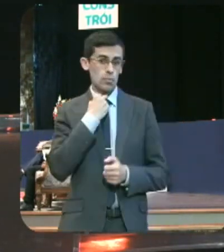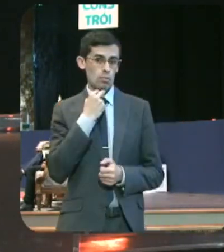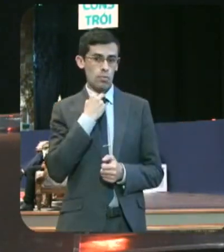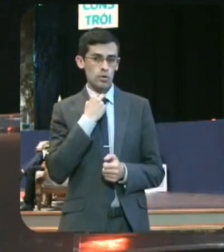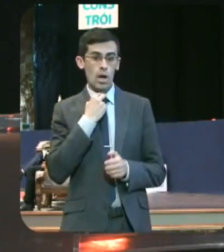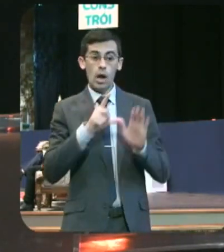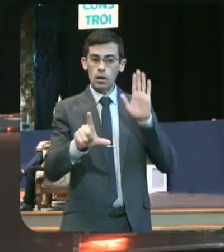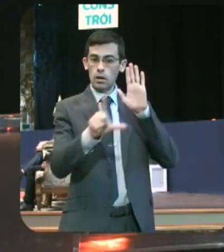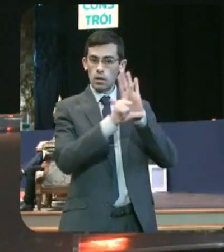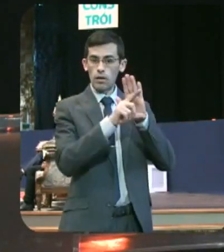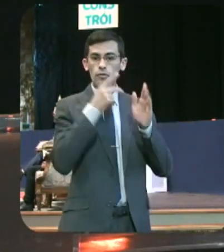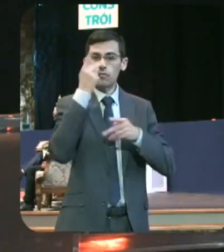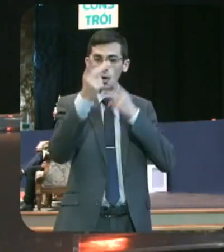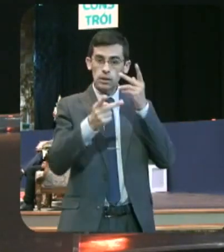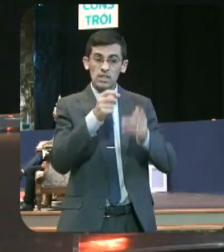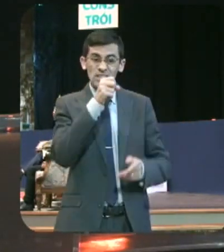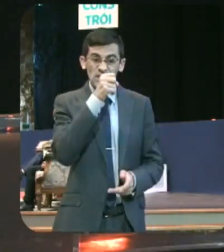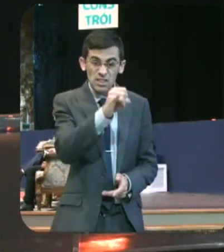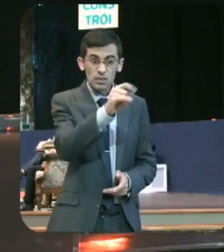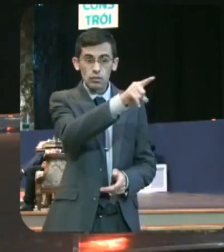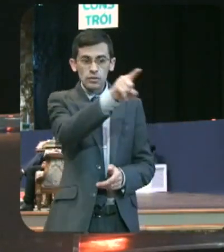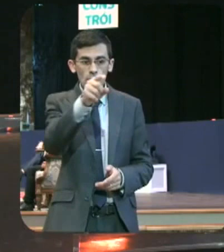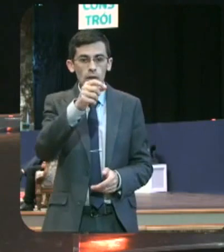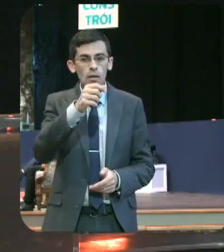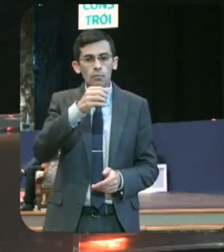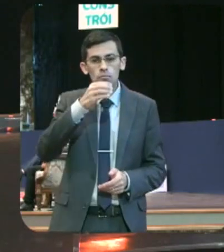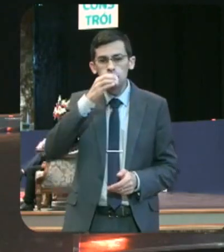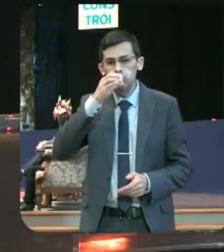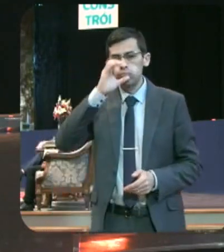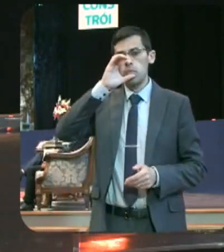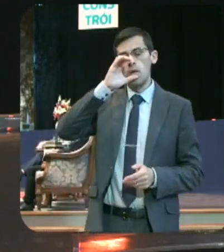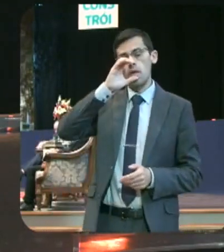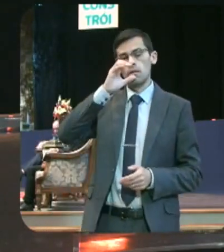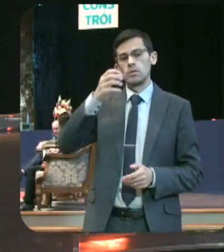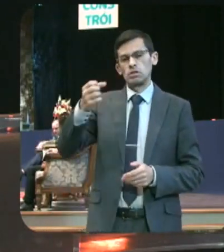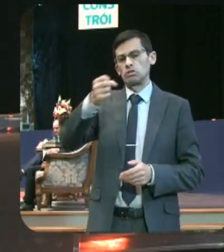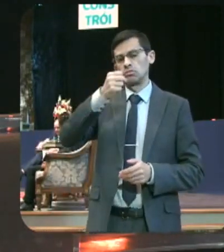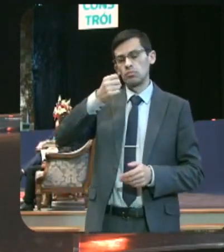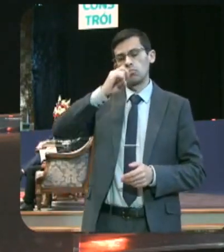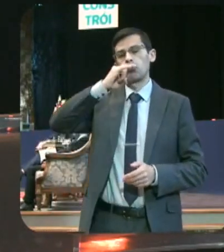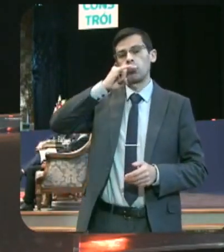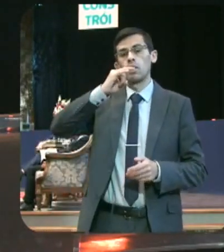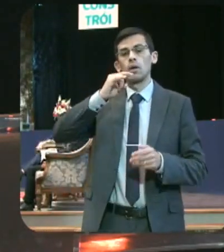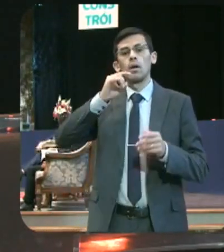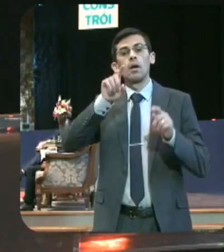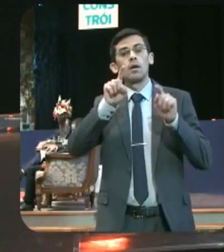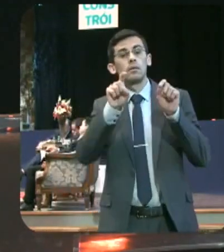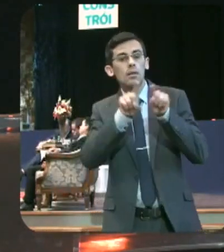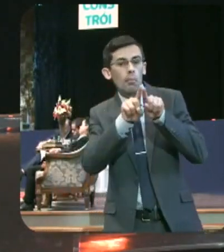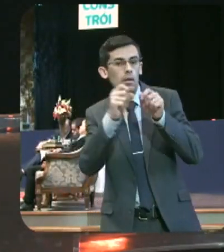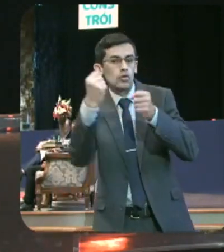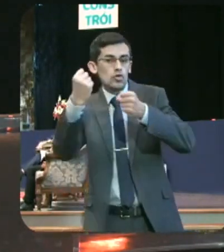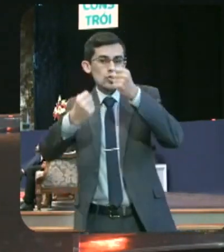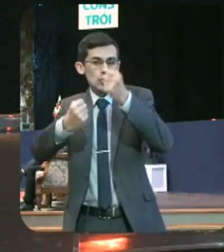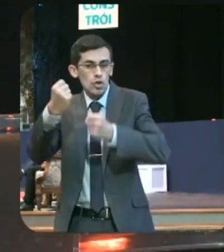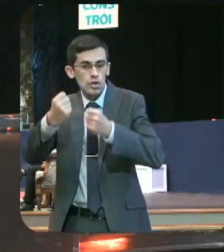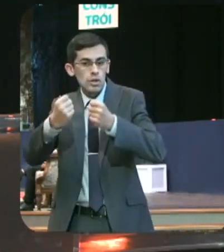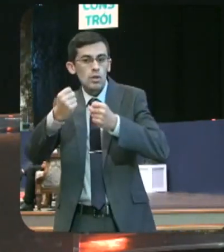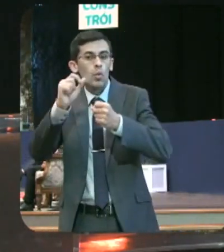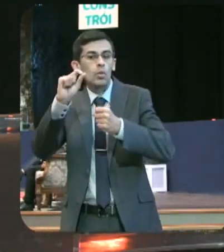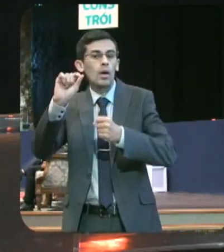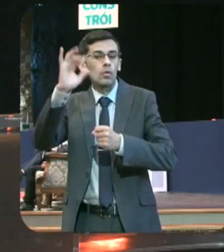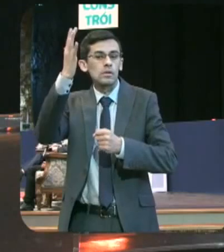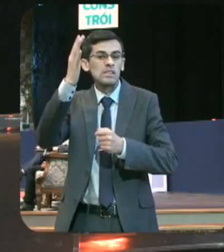A lei diz, olha, se você bebeu e dirigiu